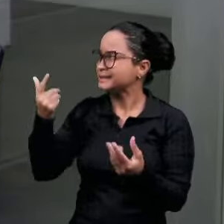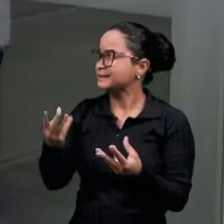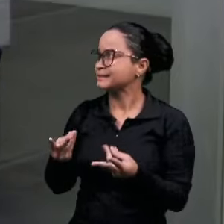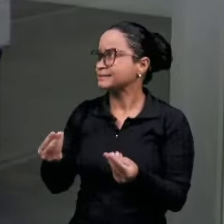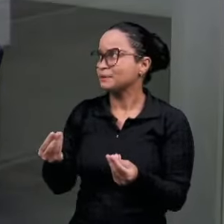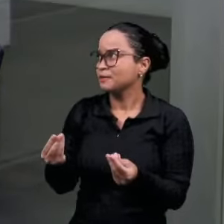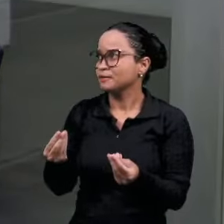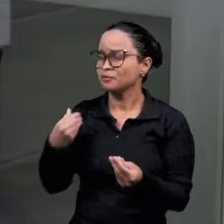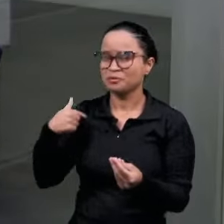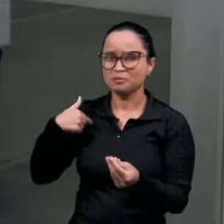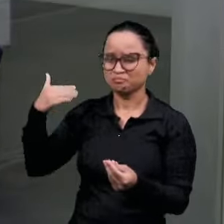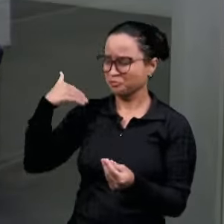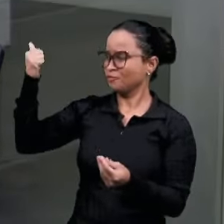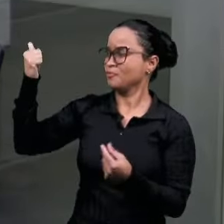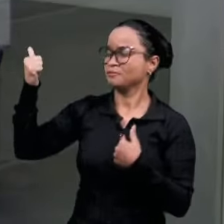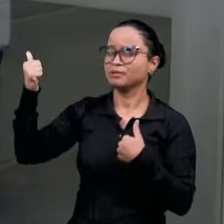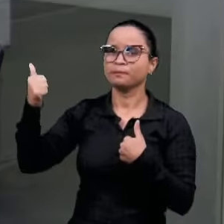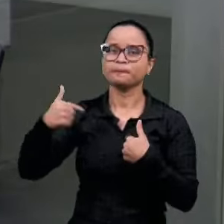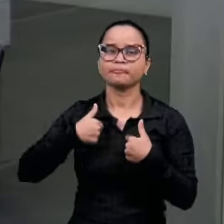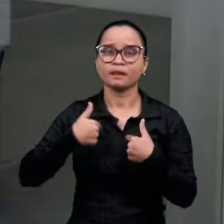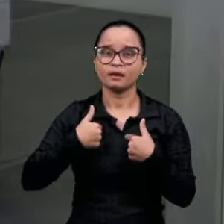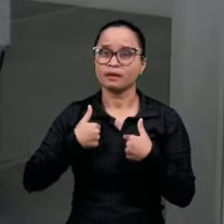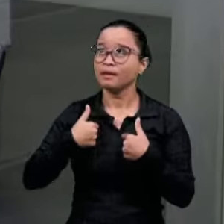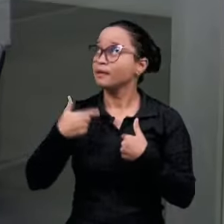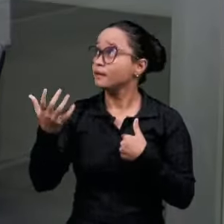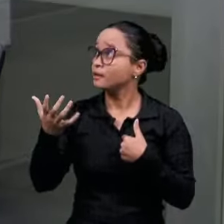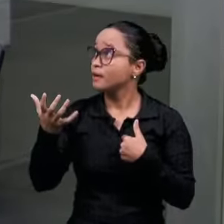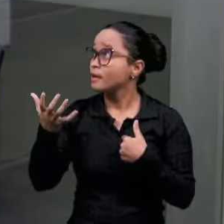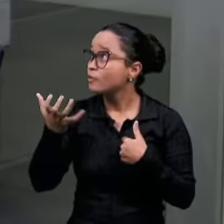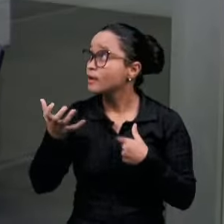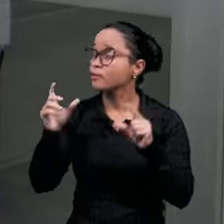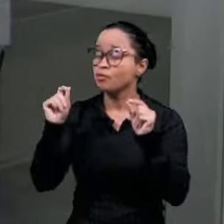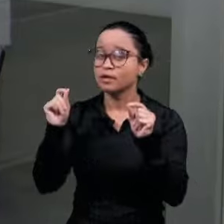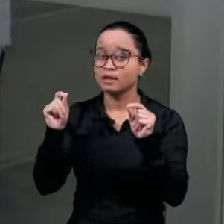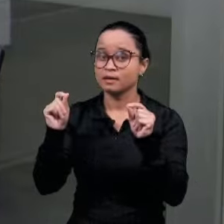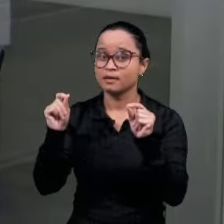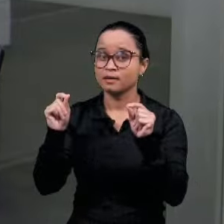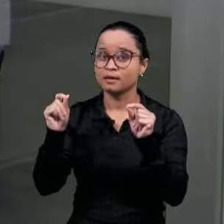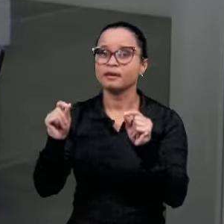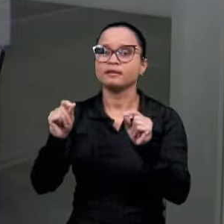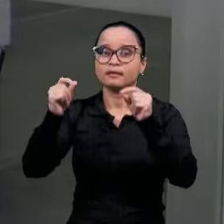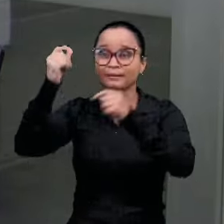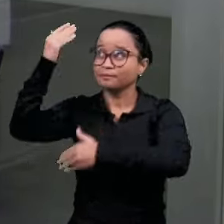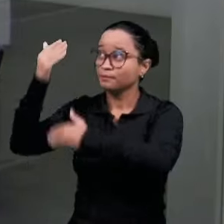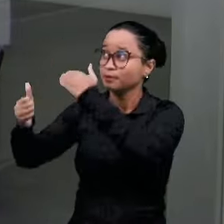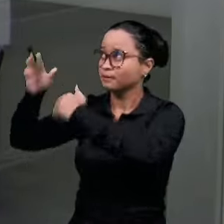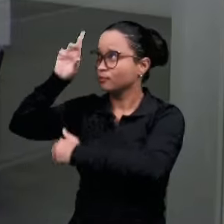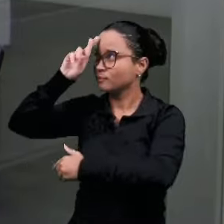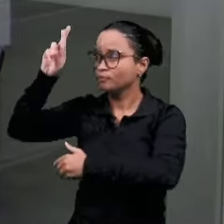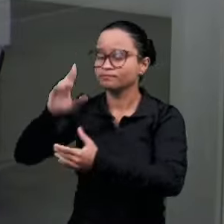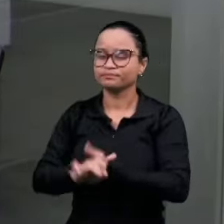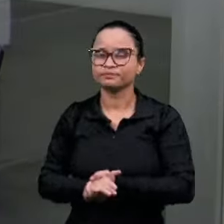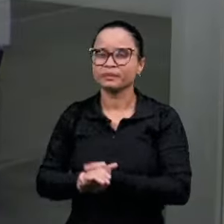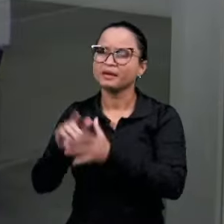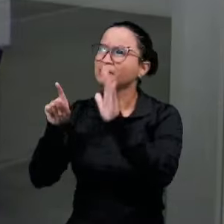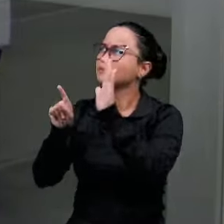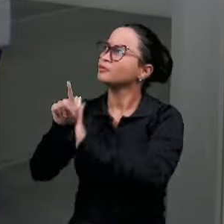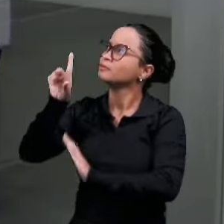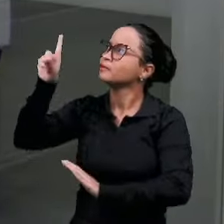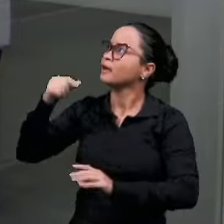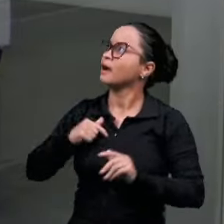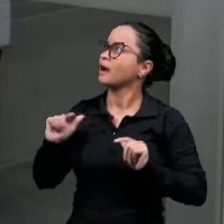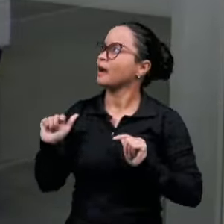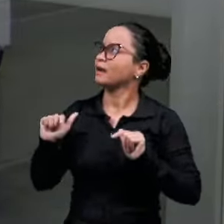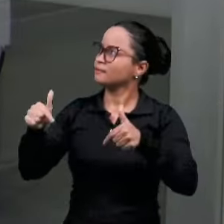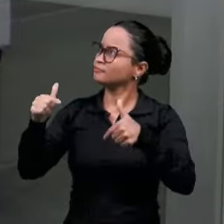de ser chamado. Eu queria e quero estar na presença do Senhor. E a pergunta para Deus é: o que queres que eu